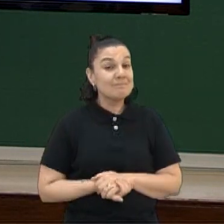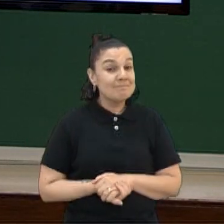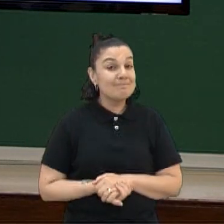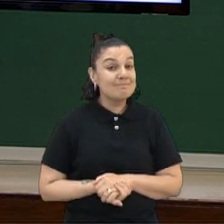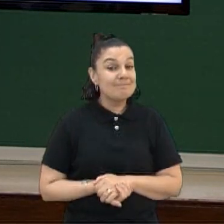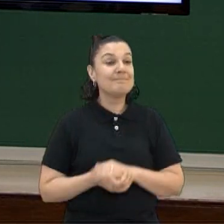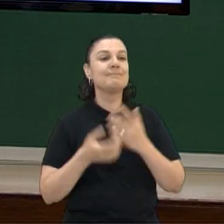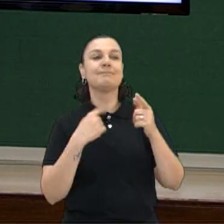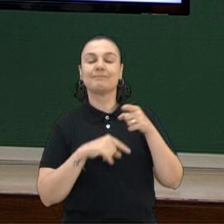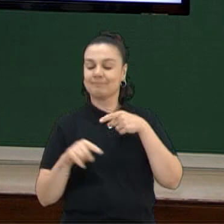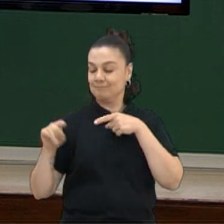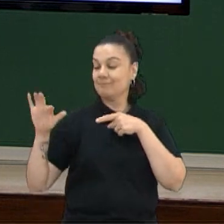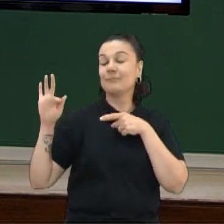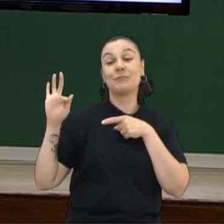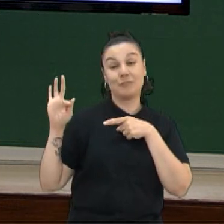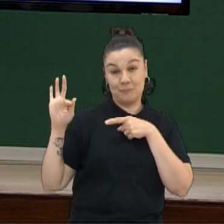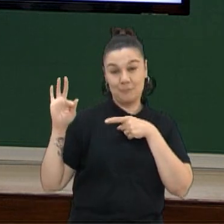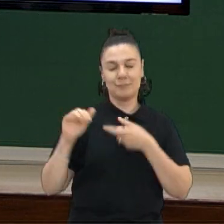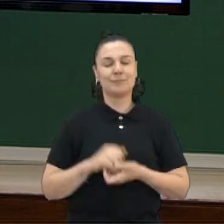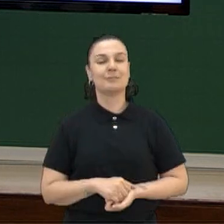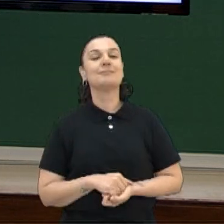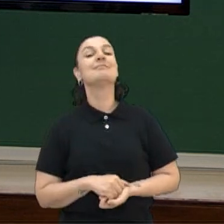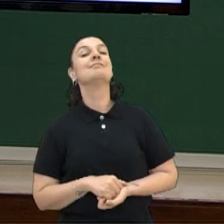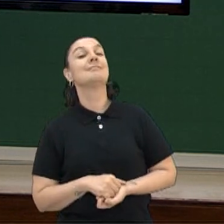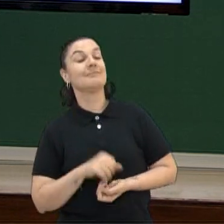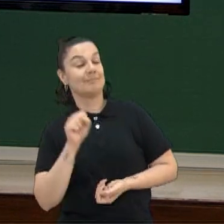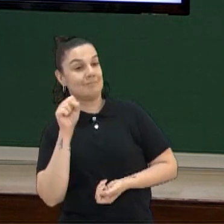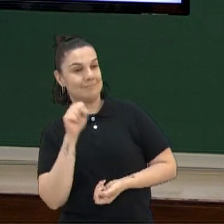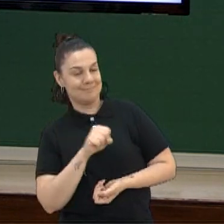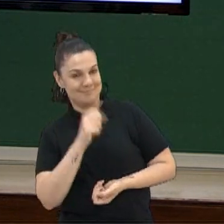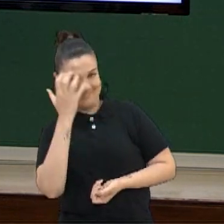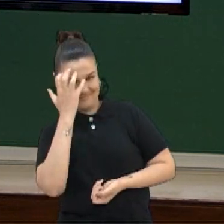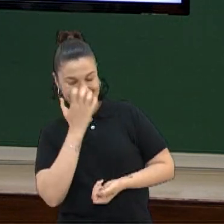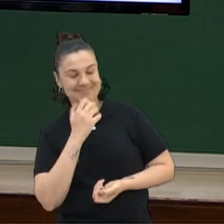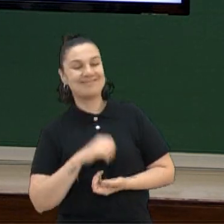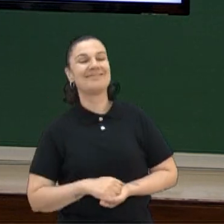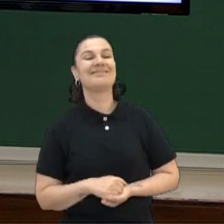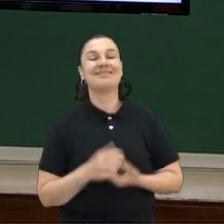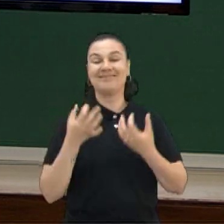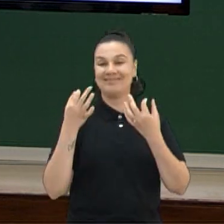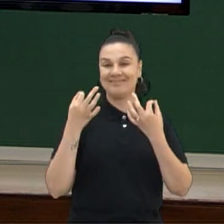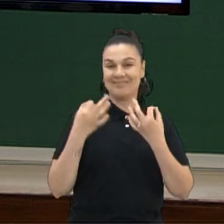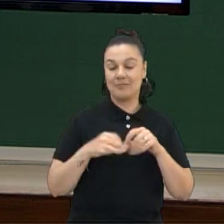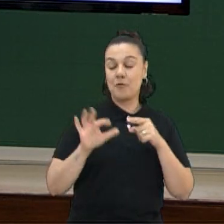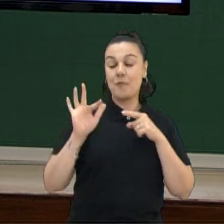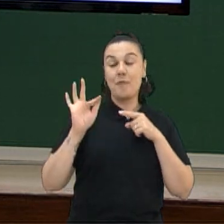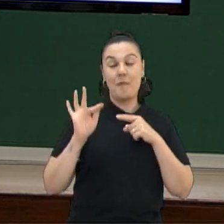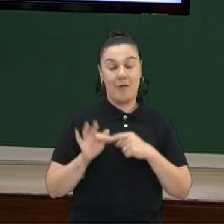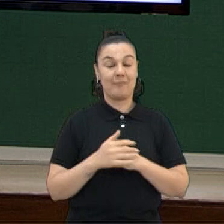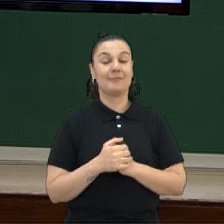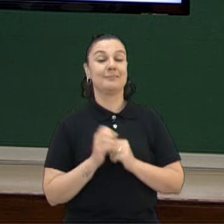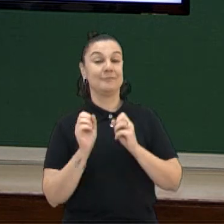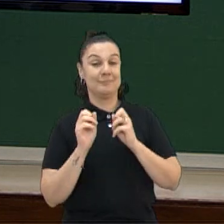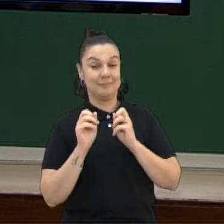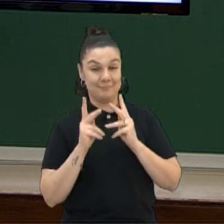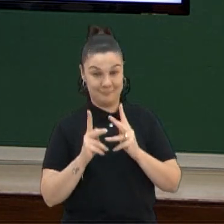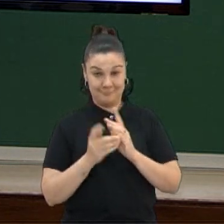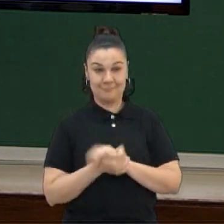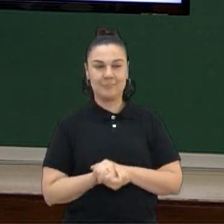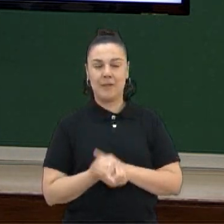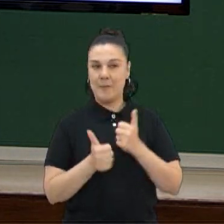com o mais eletronegativo, que é o flúor, certo, galera? Símbolo F.